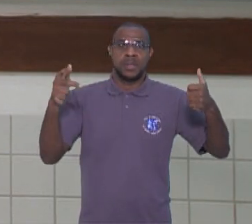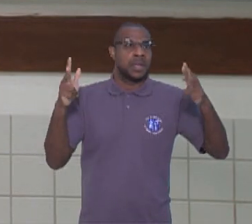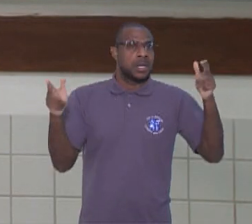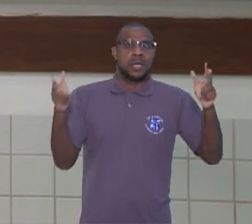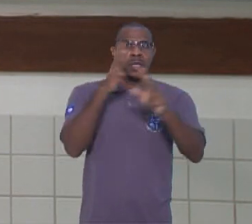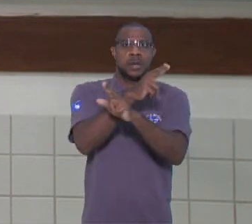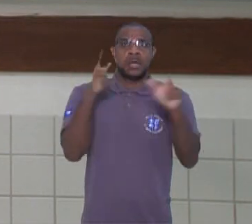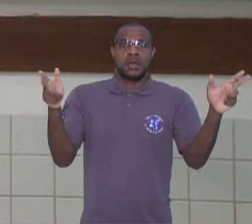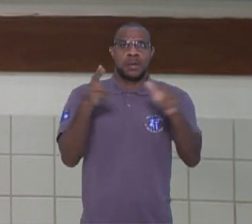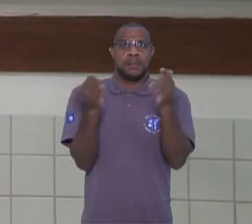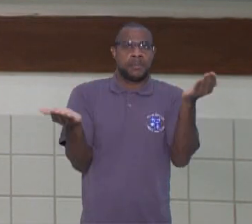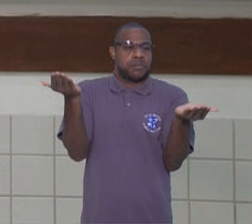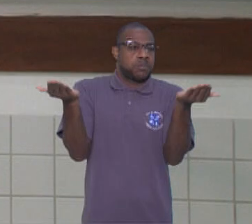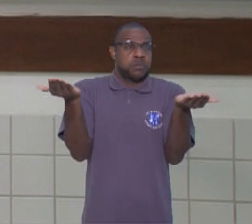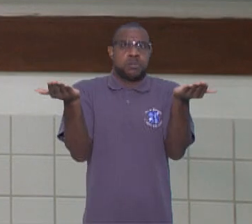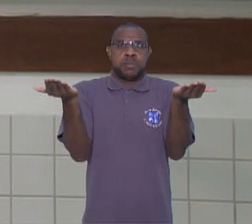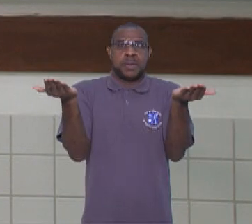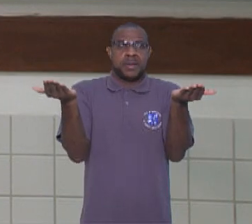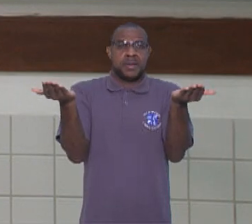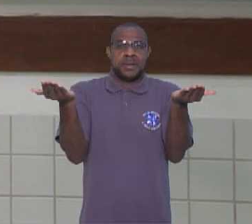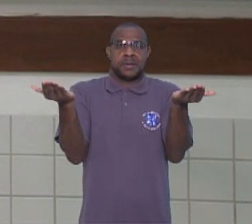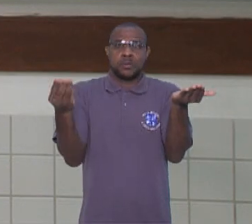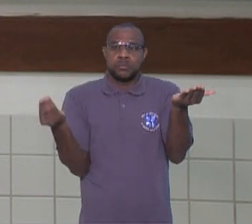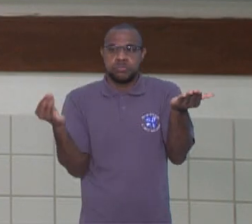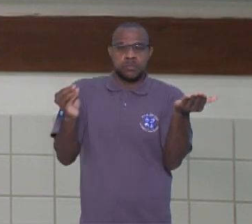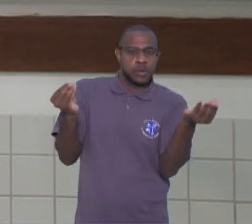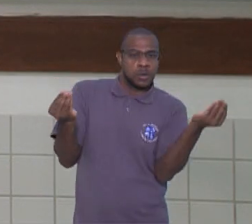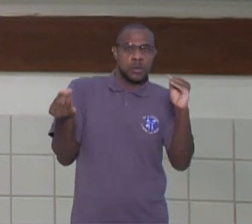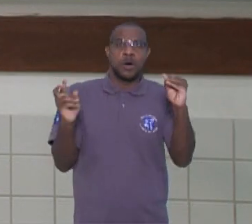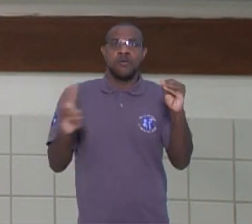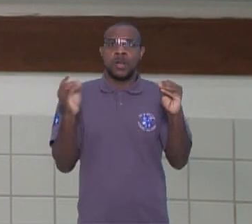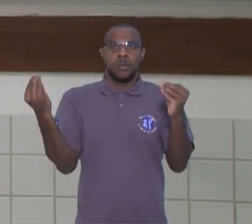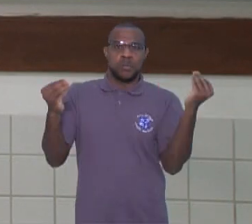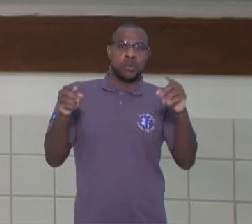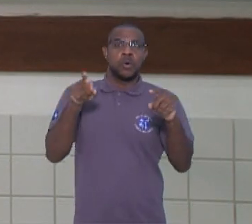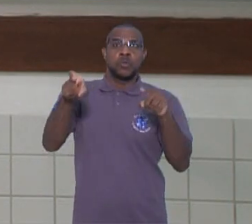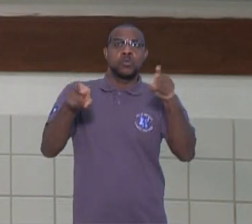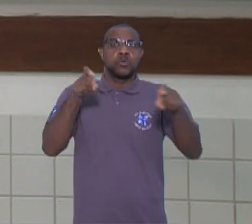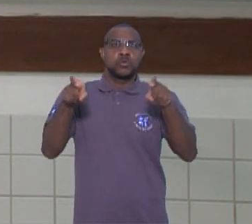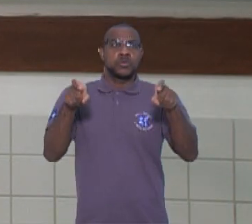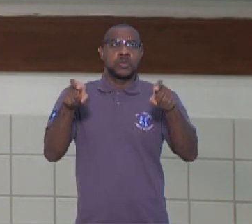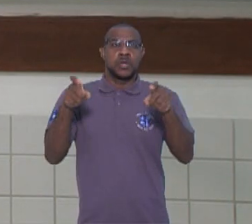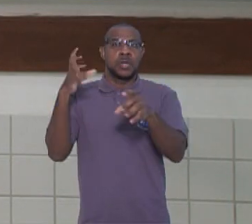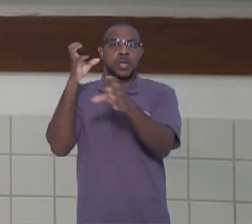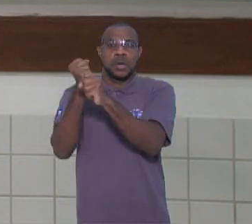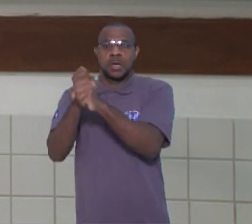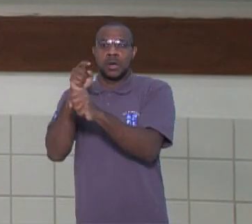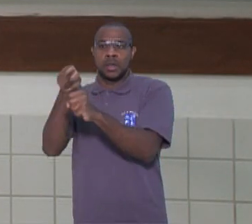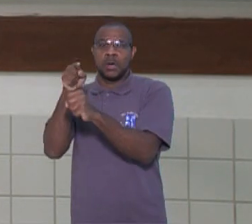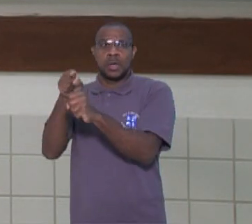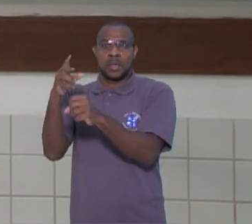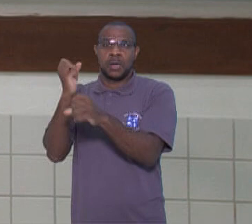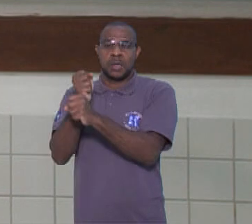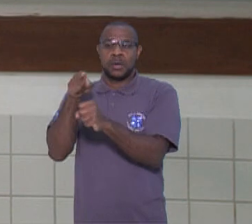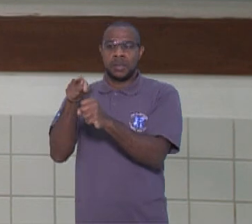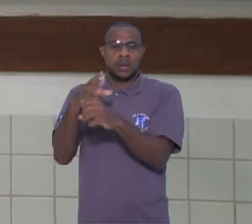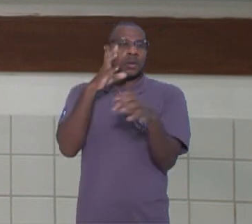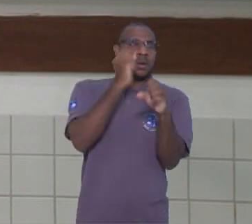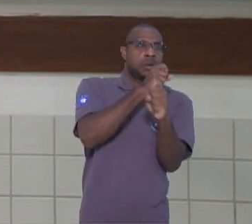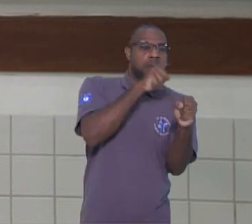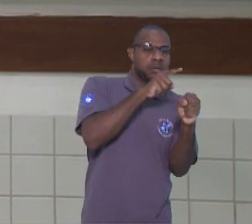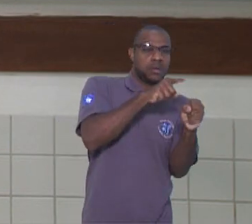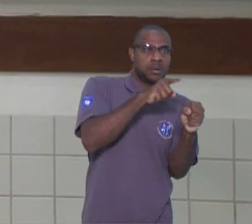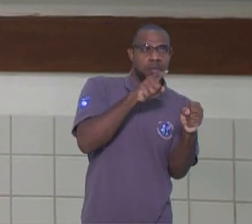jogar esses valores para atribuir, melhor dizendo, atribuir a x, o cálculo que der aqui, o valor que der no primeiro